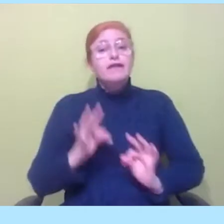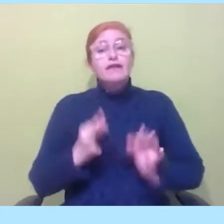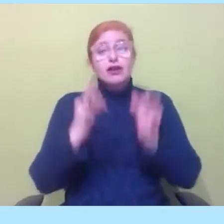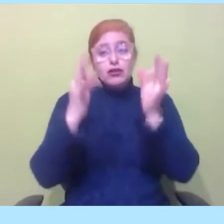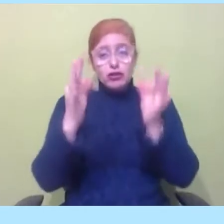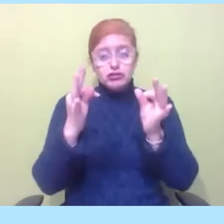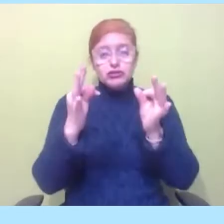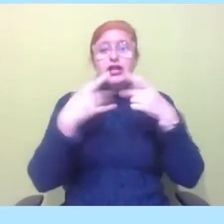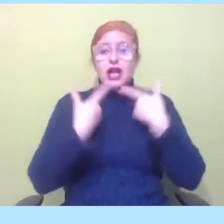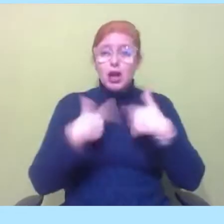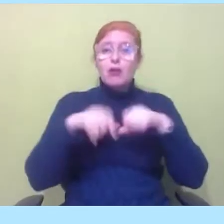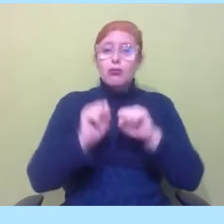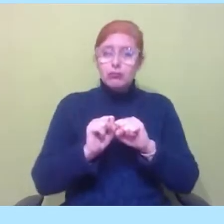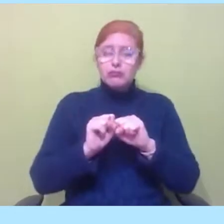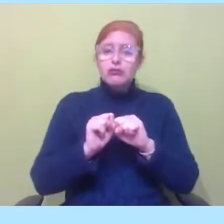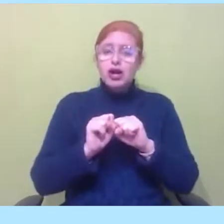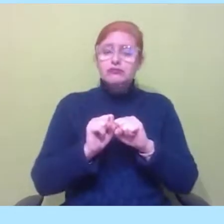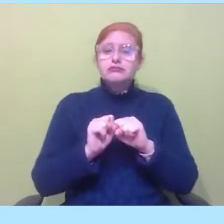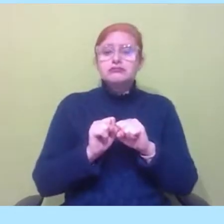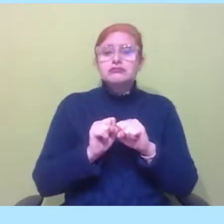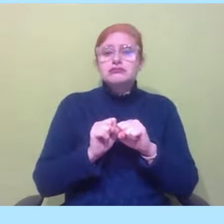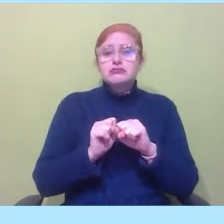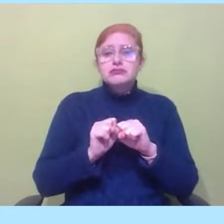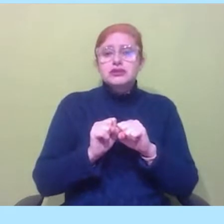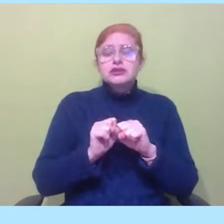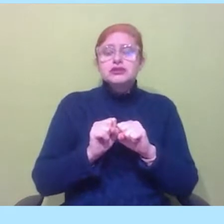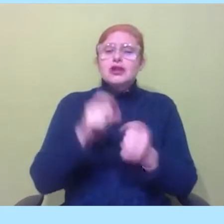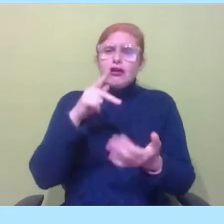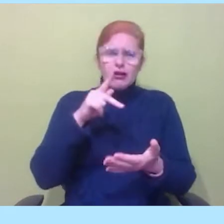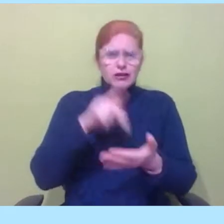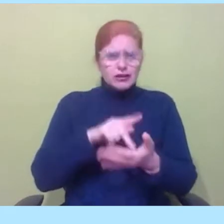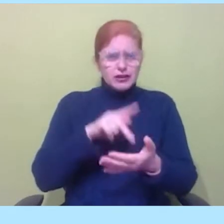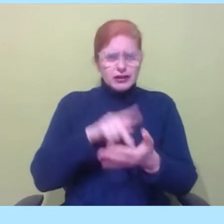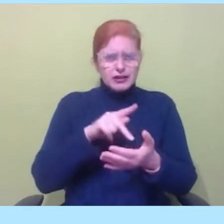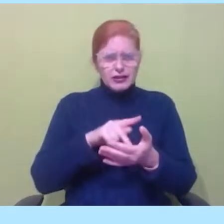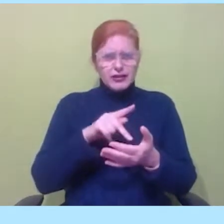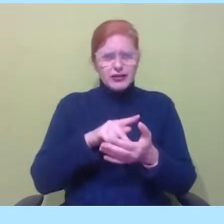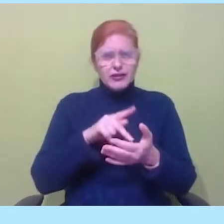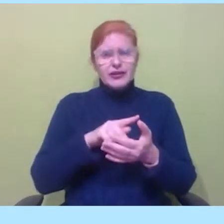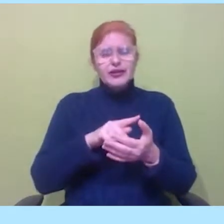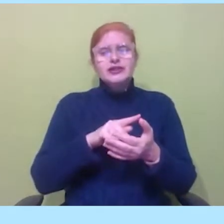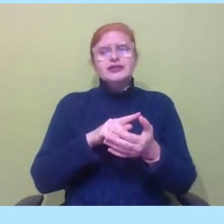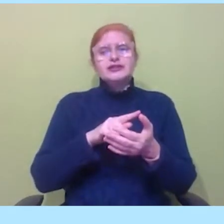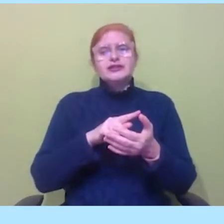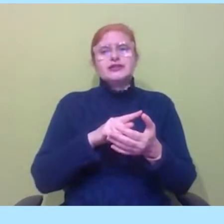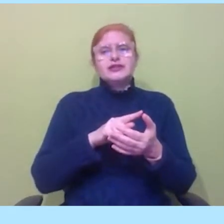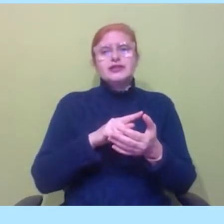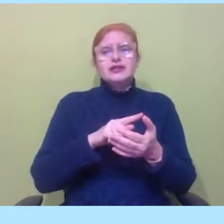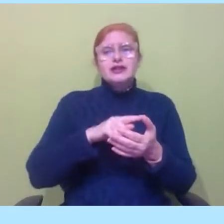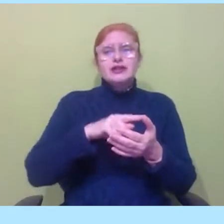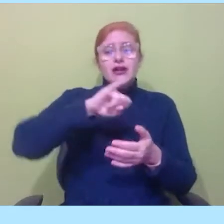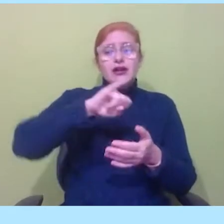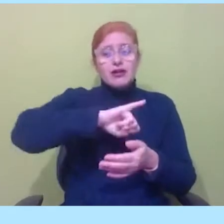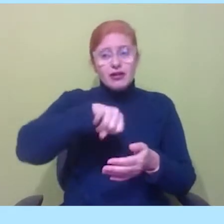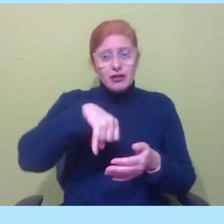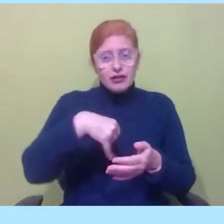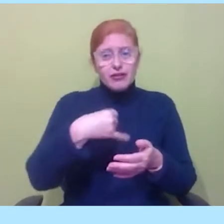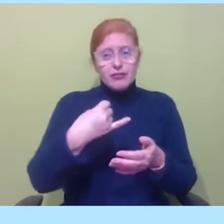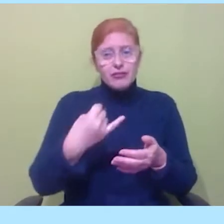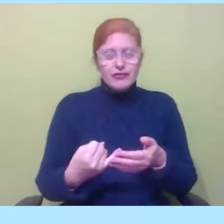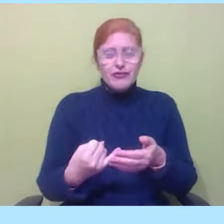linguagens que sejam realmente transgressoras, aproveitando aí que eu estou contaminada,